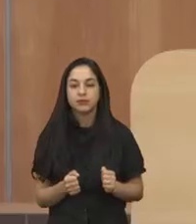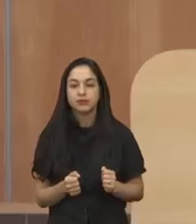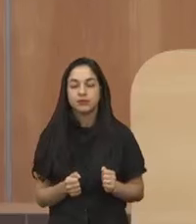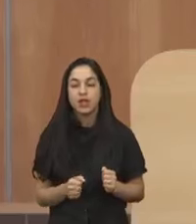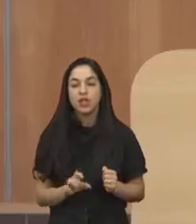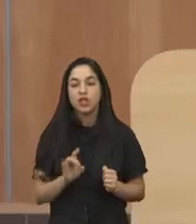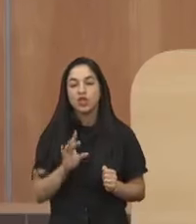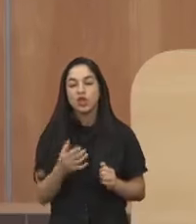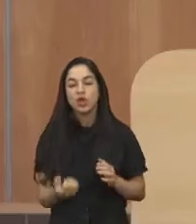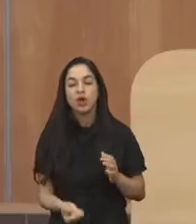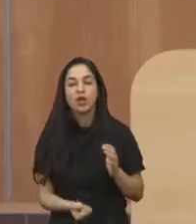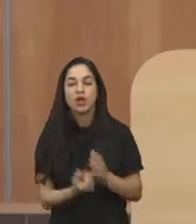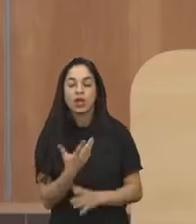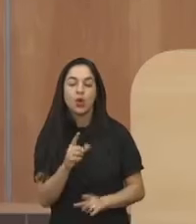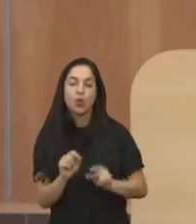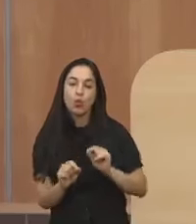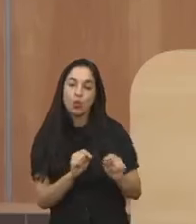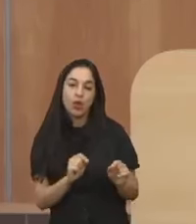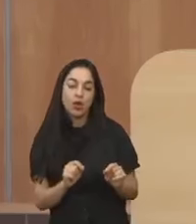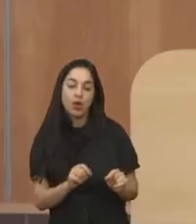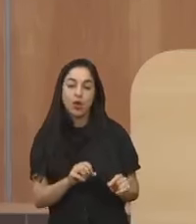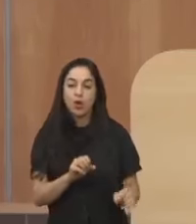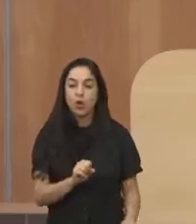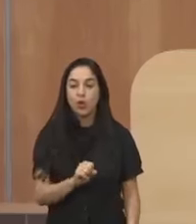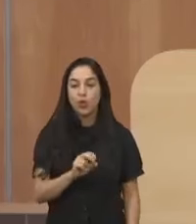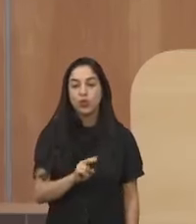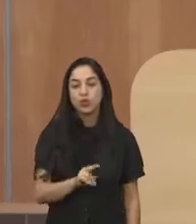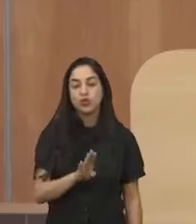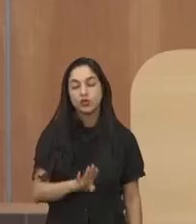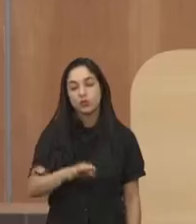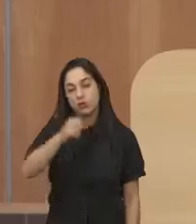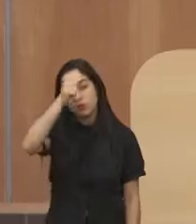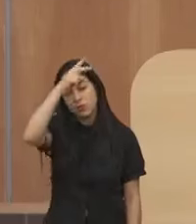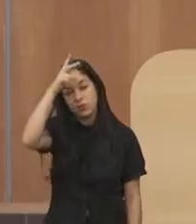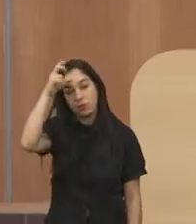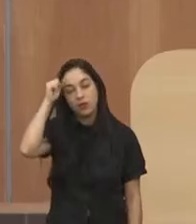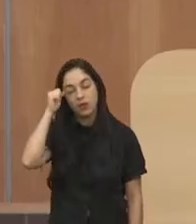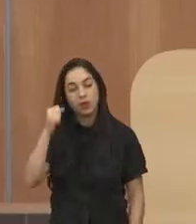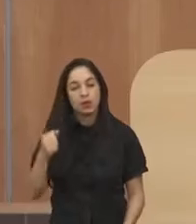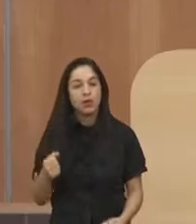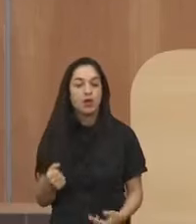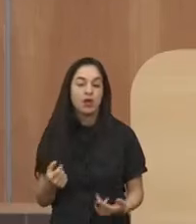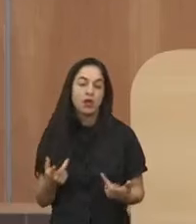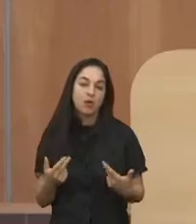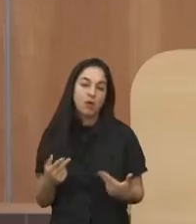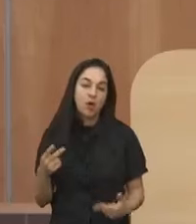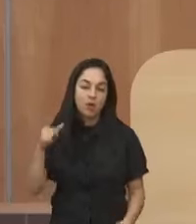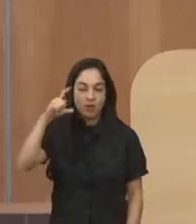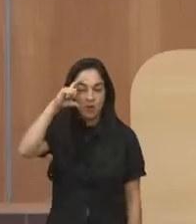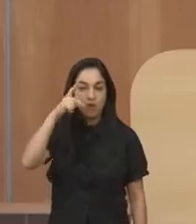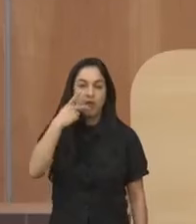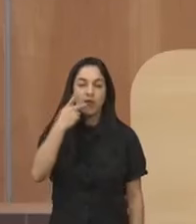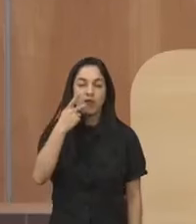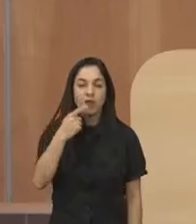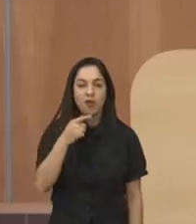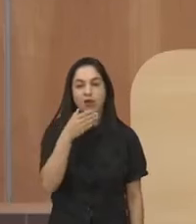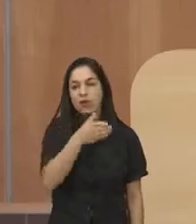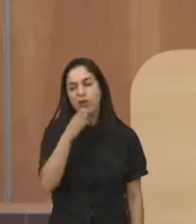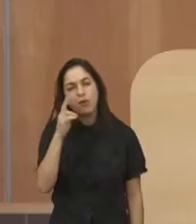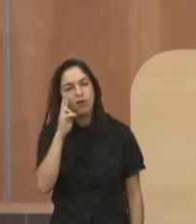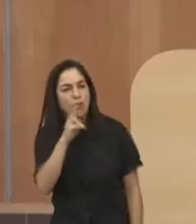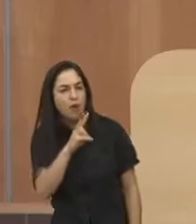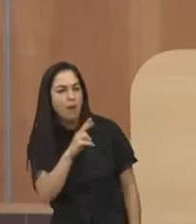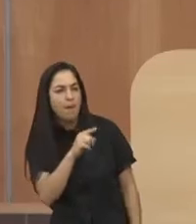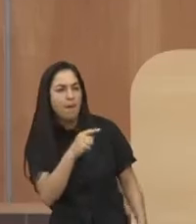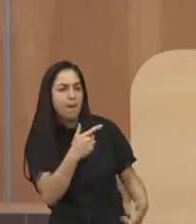Ele só cria um cargo de subprefeito, que vai ficar andando, como o Luiz Flávio muito bem disse, sem nenhuma estrutura pelo bairro para apontar problema, algo